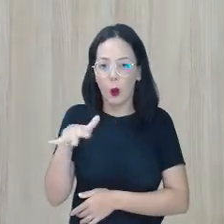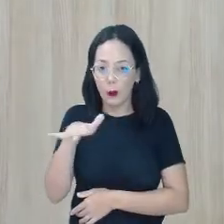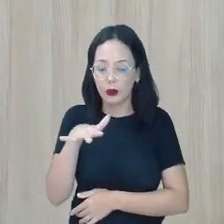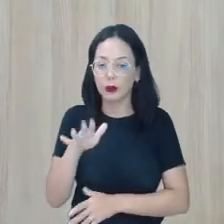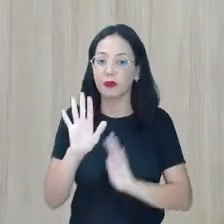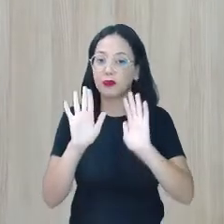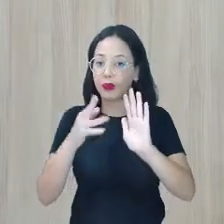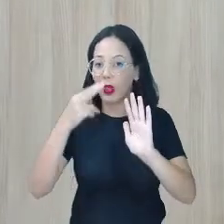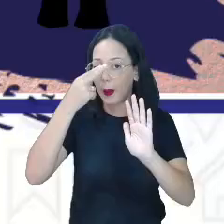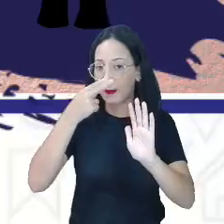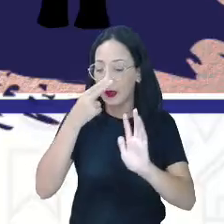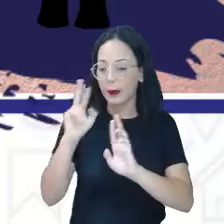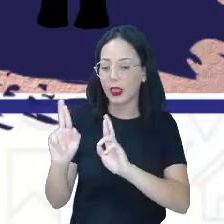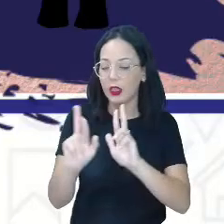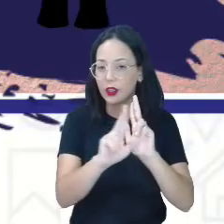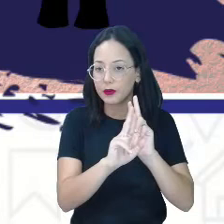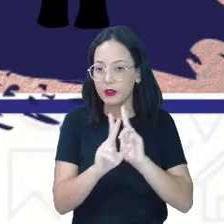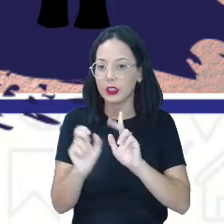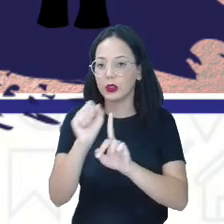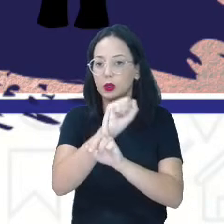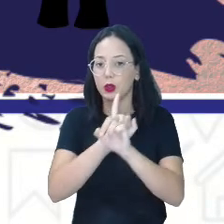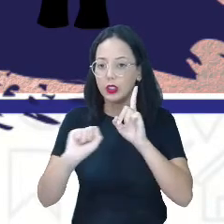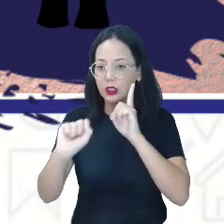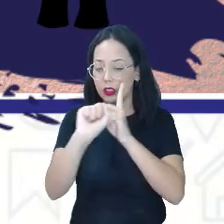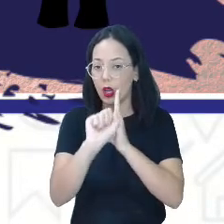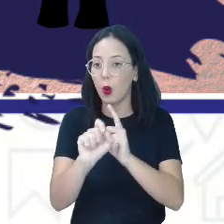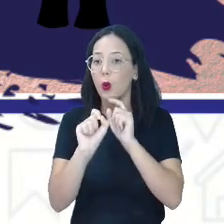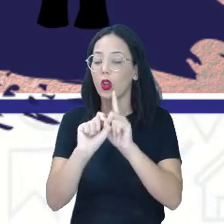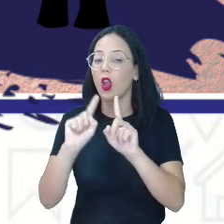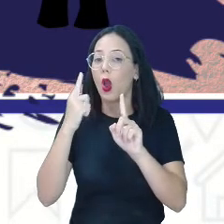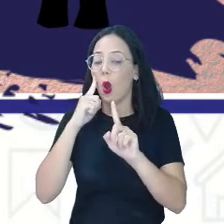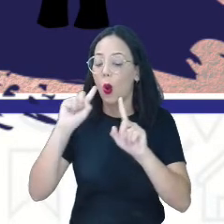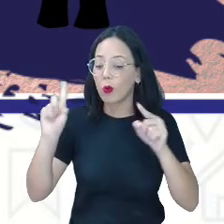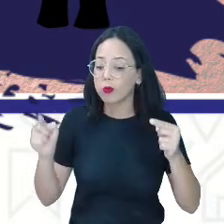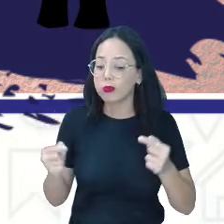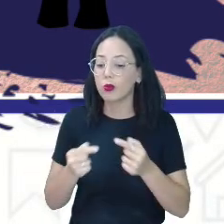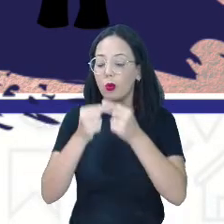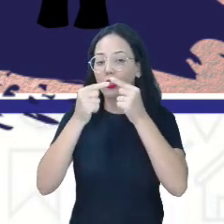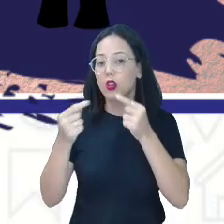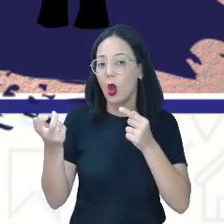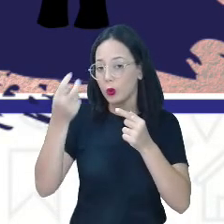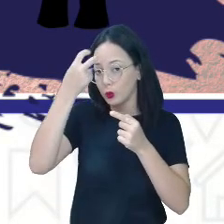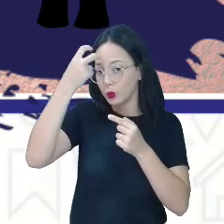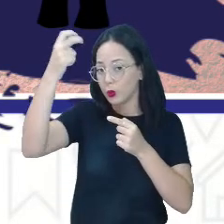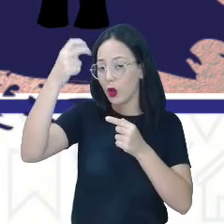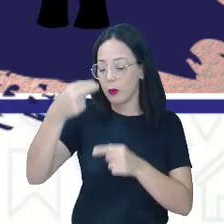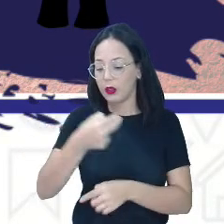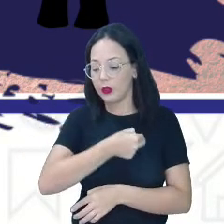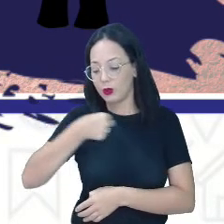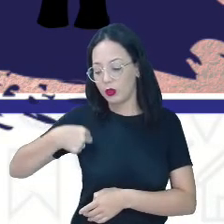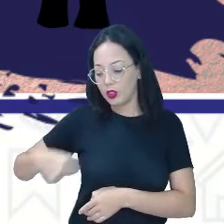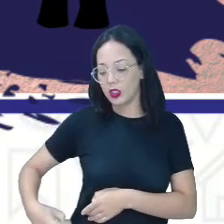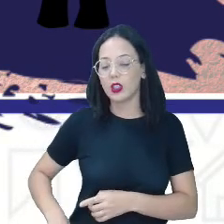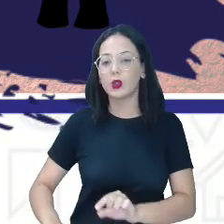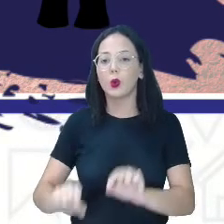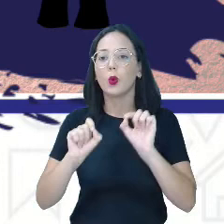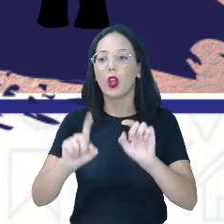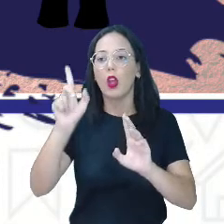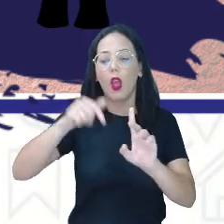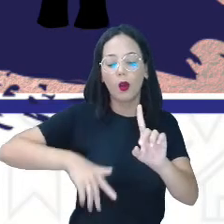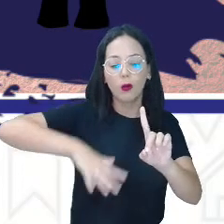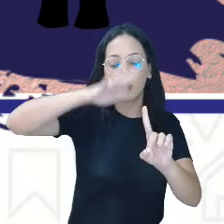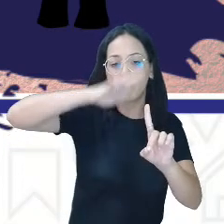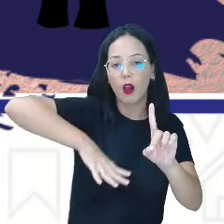apesar das diferenças sociais, uma coisa que unia, né, culturalmente os chineses era a reverência